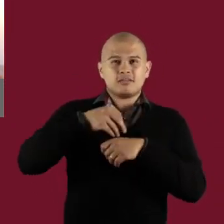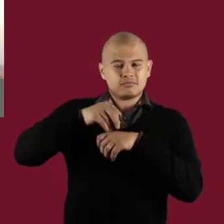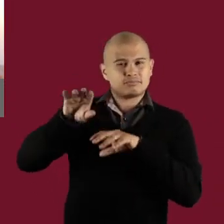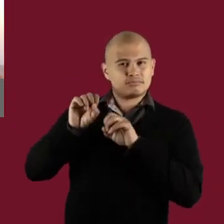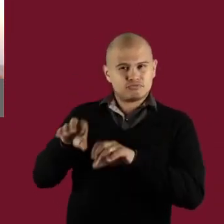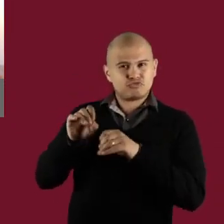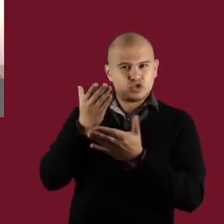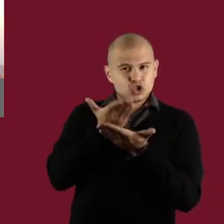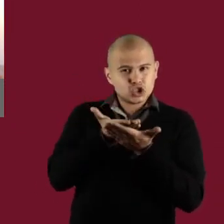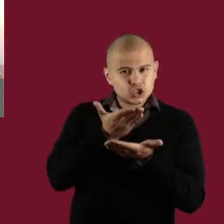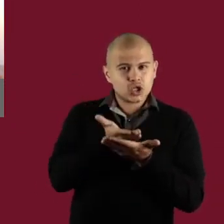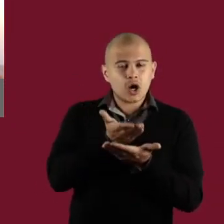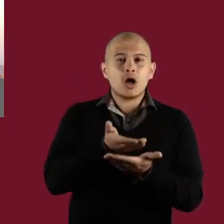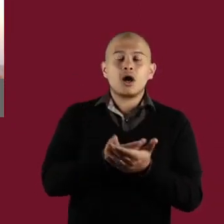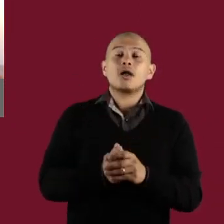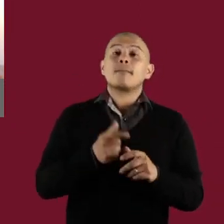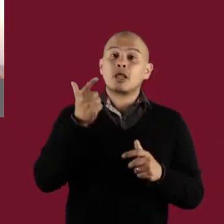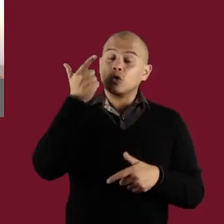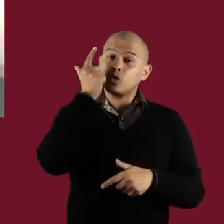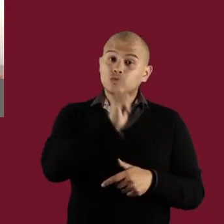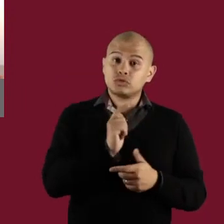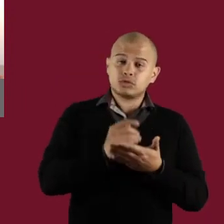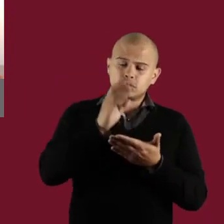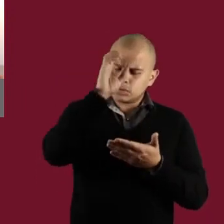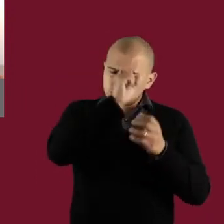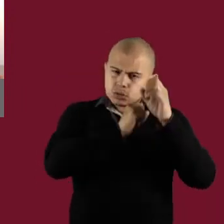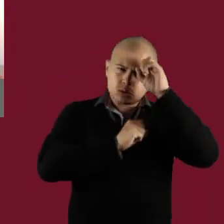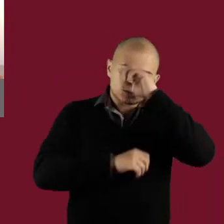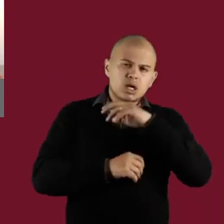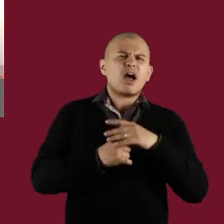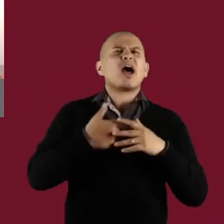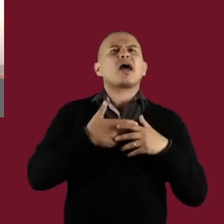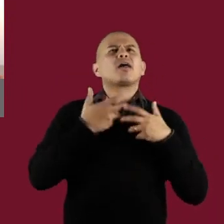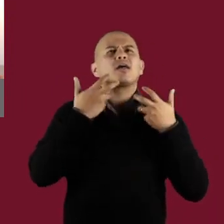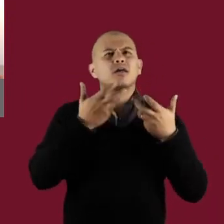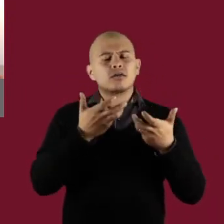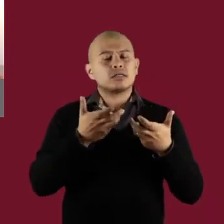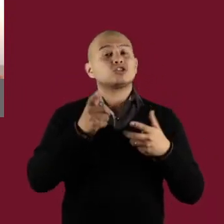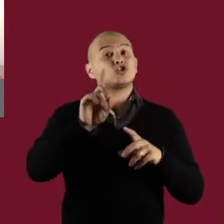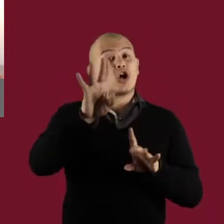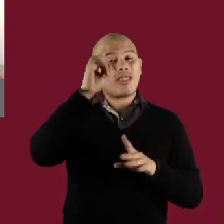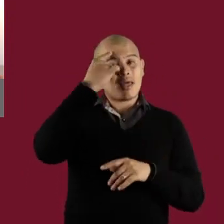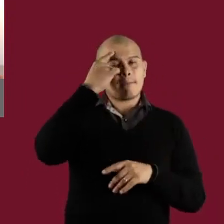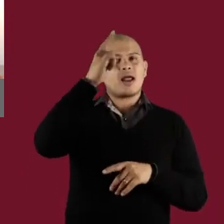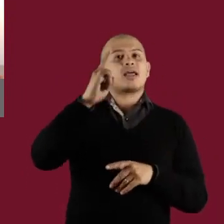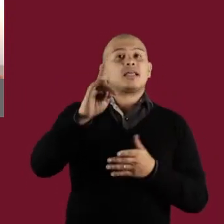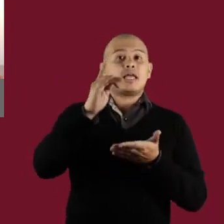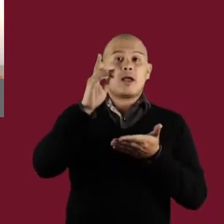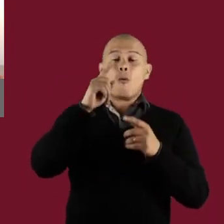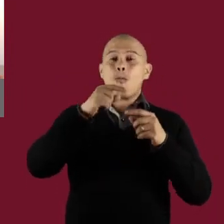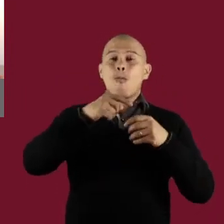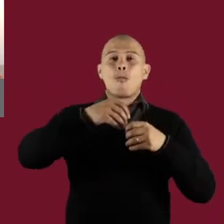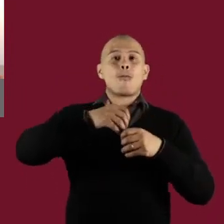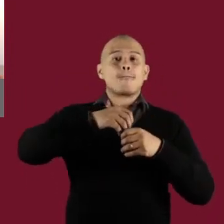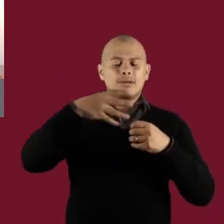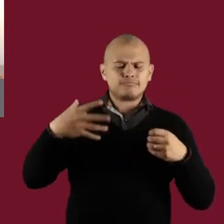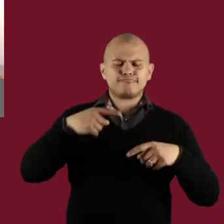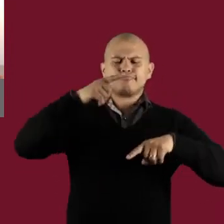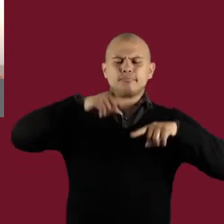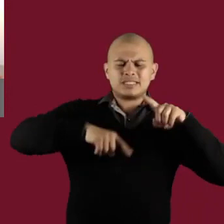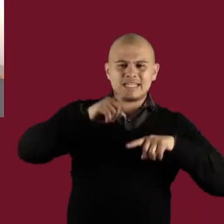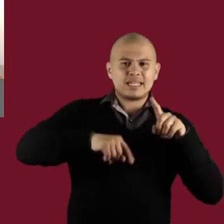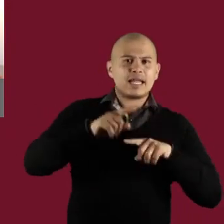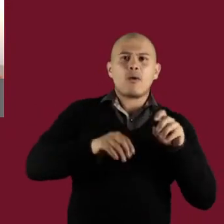que a gente sempre libera, óbvio, porque eu queria lembrar que o material é de domínio público, né? Nós não vendemos o material, esse material é todo